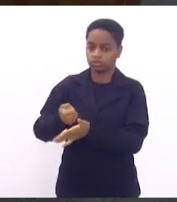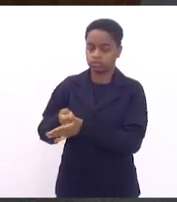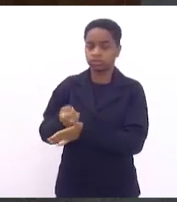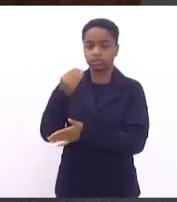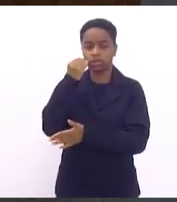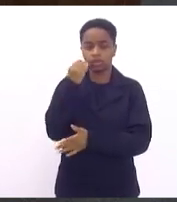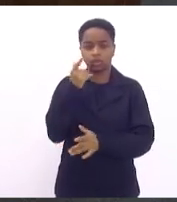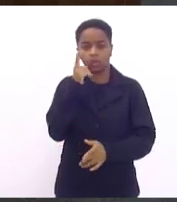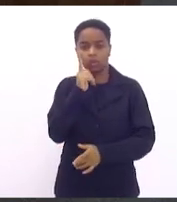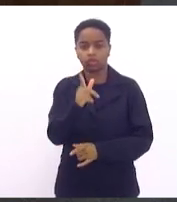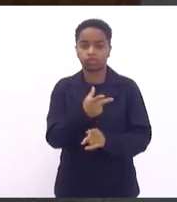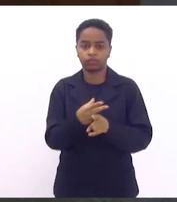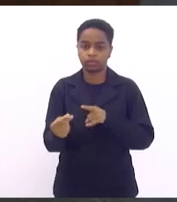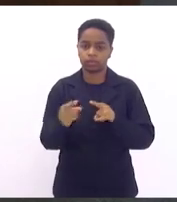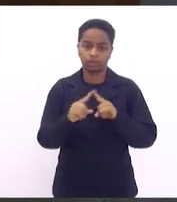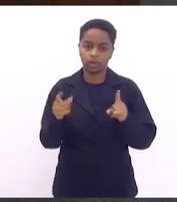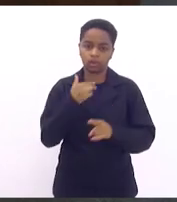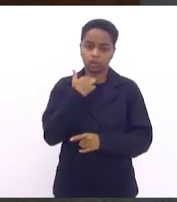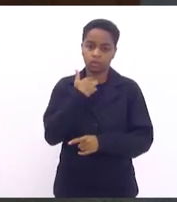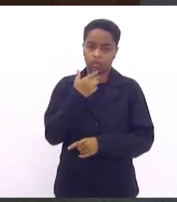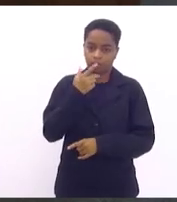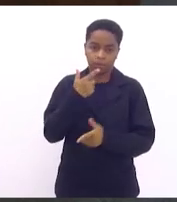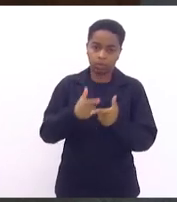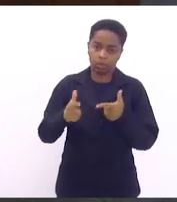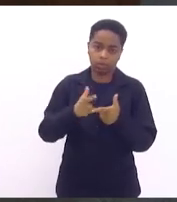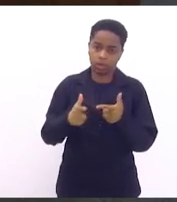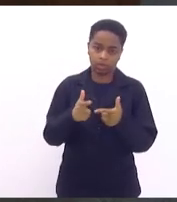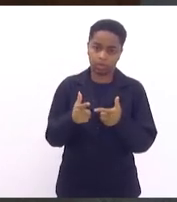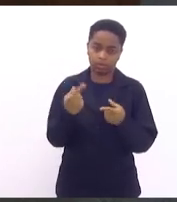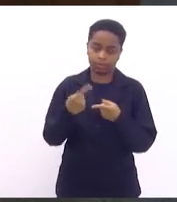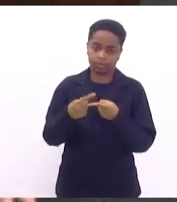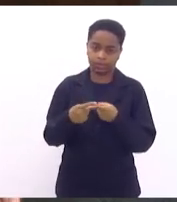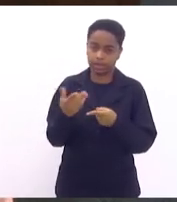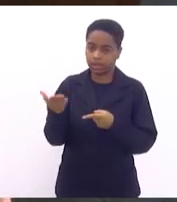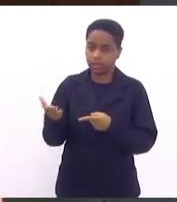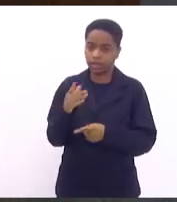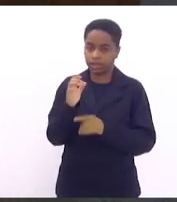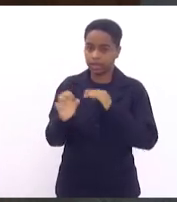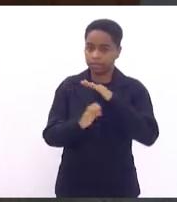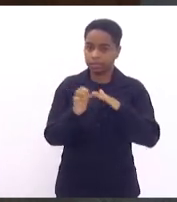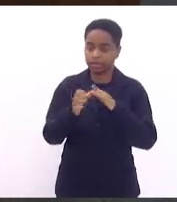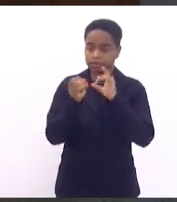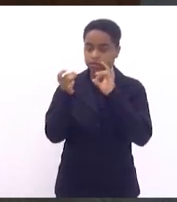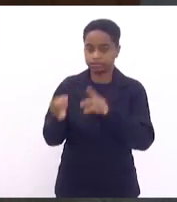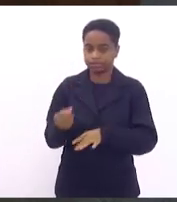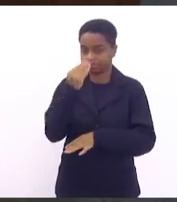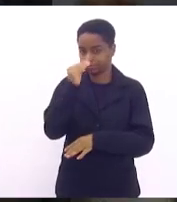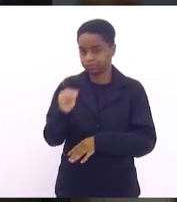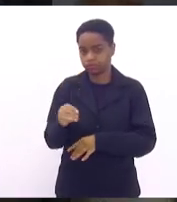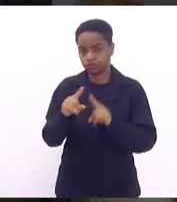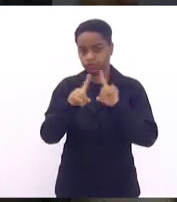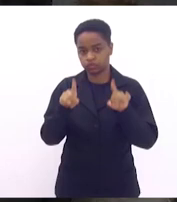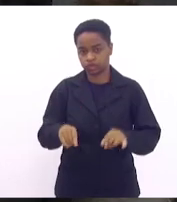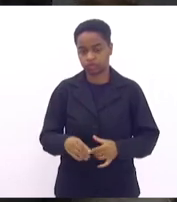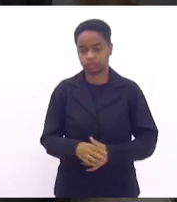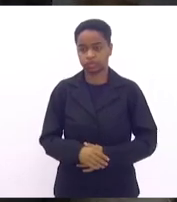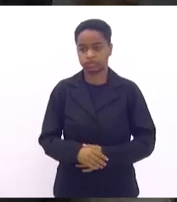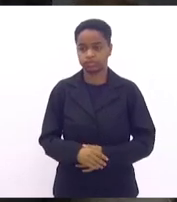para conquistar, não pode virar um problema com uma empresa como essa, que está deixando os servidores na mão.